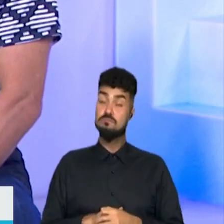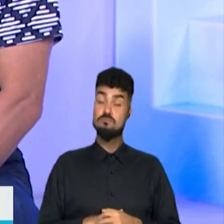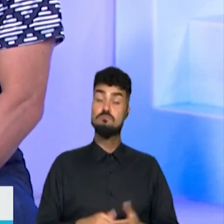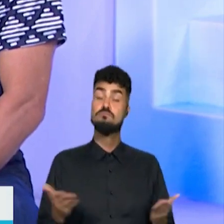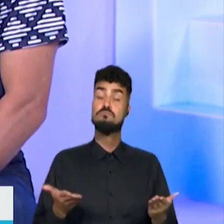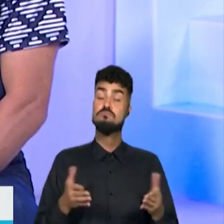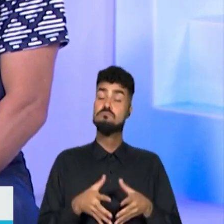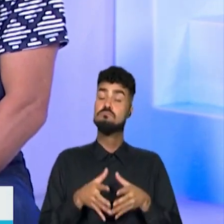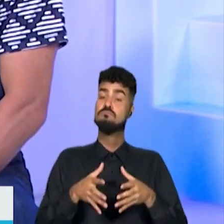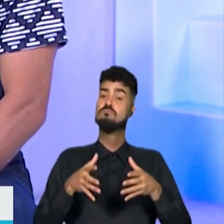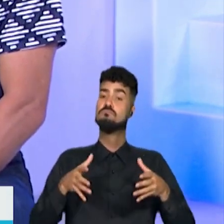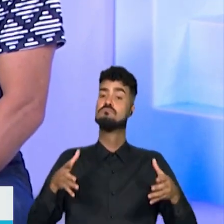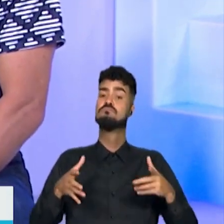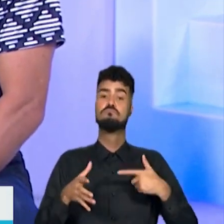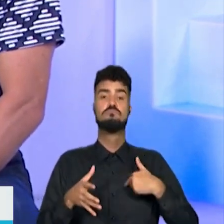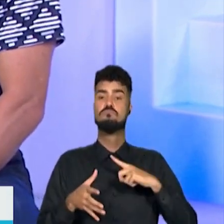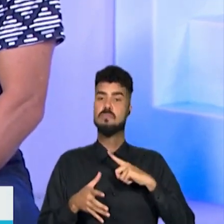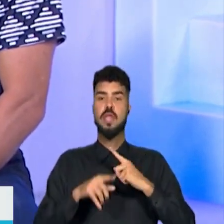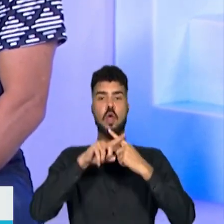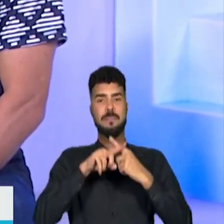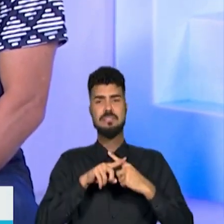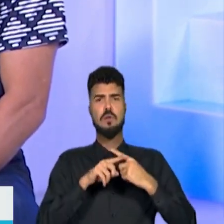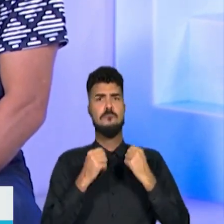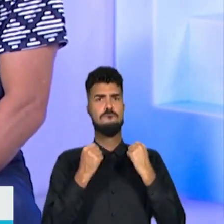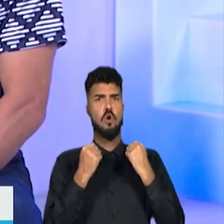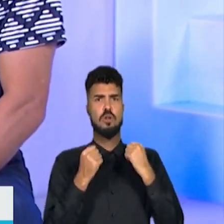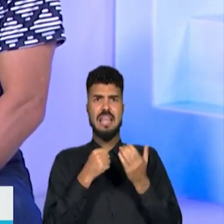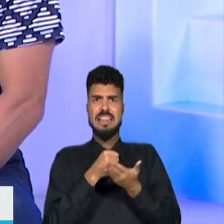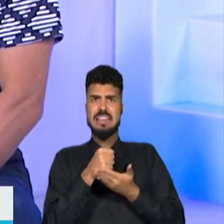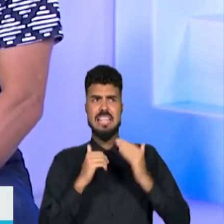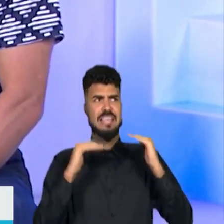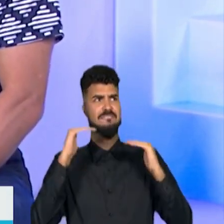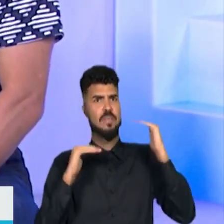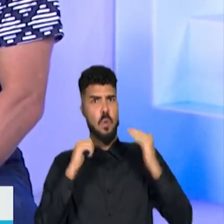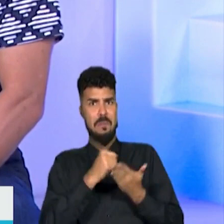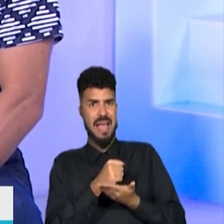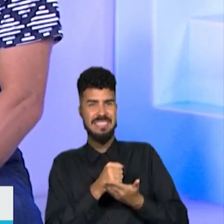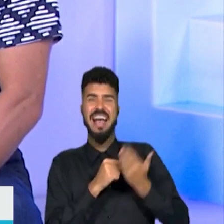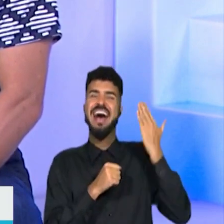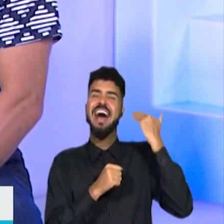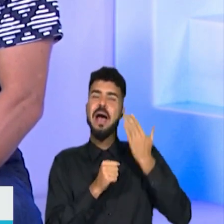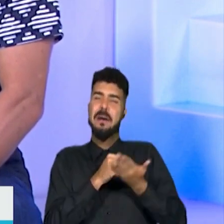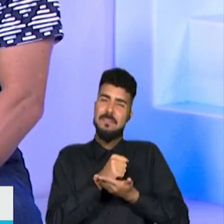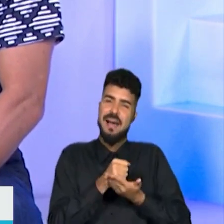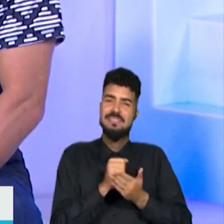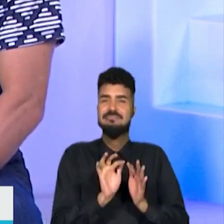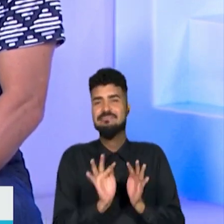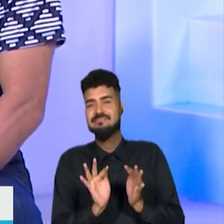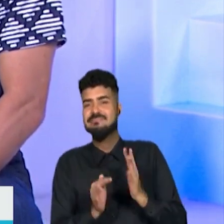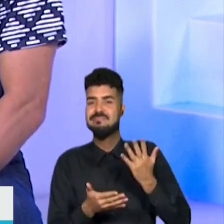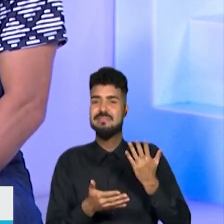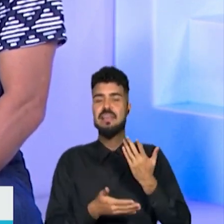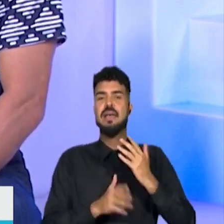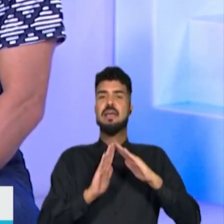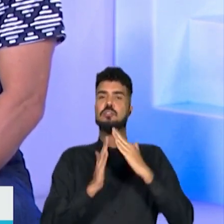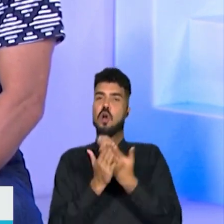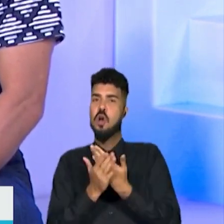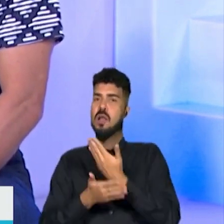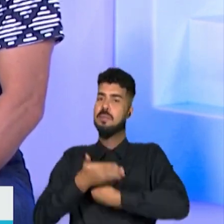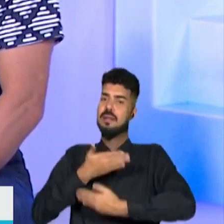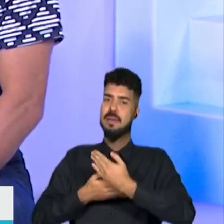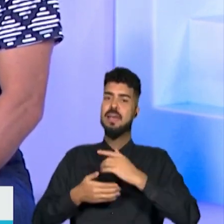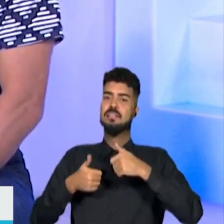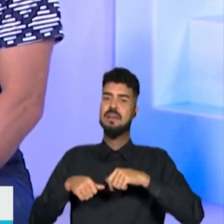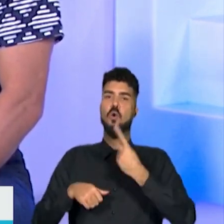vez mais tem uma competição acirrada na base, né? Há um tempo atrás, a gente começava a Paralimpíada Escolar, ainda com uma